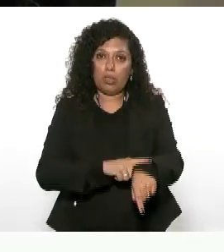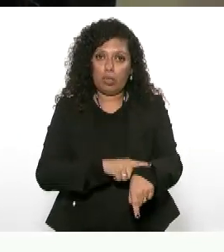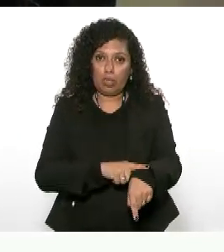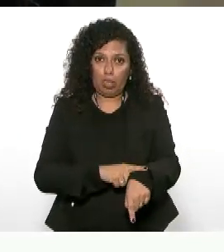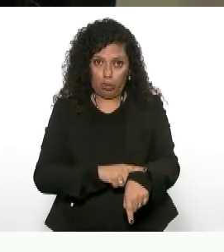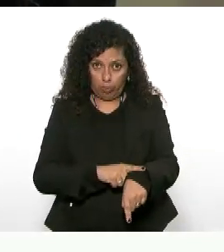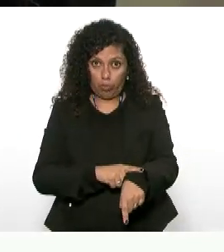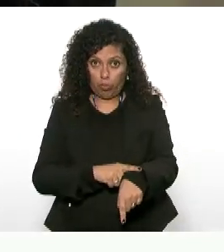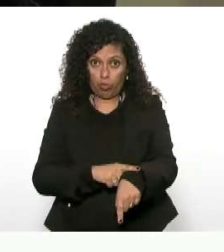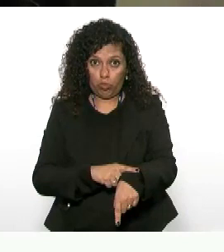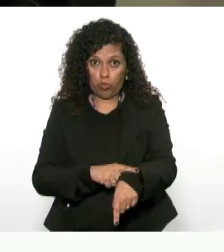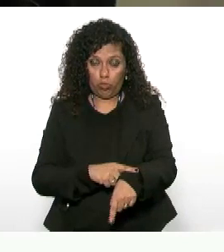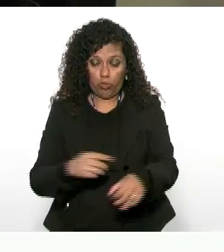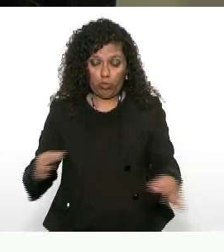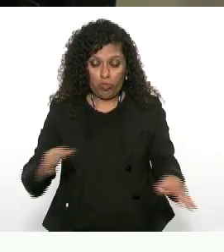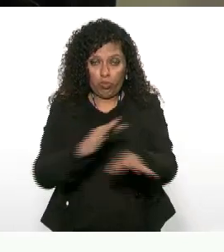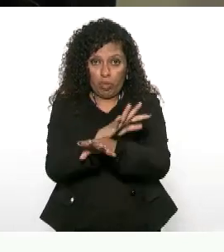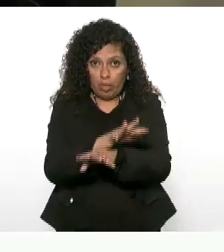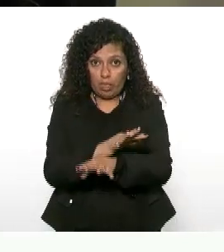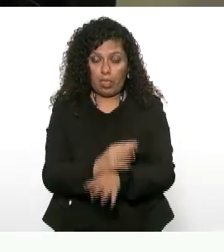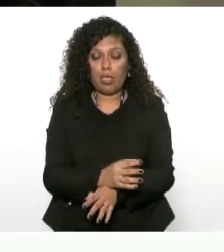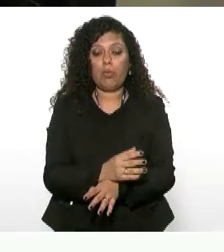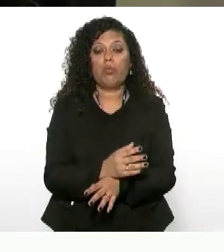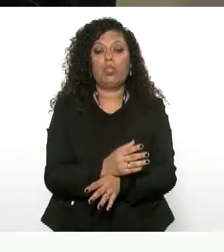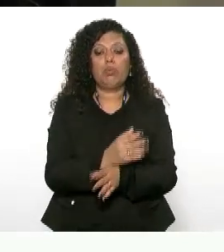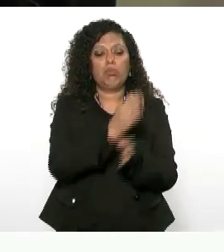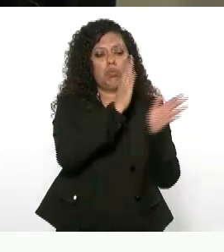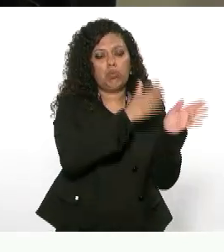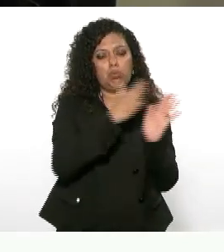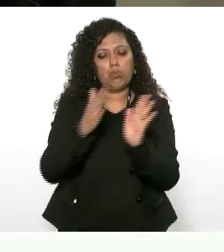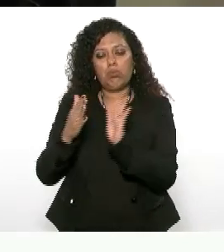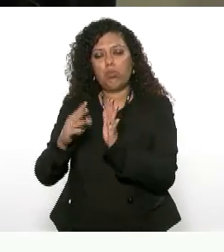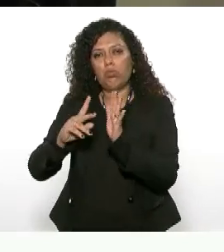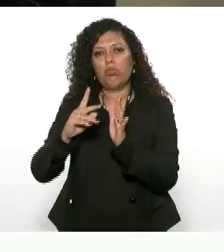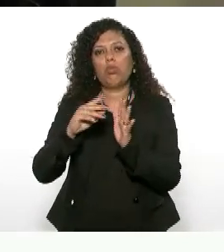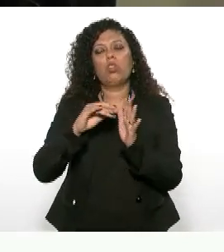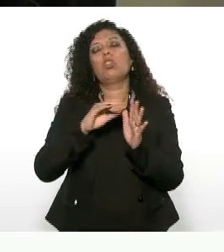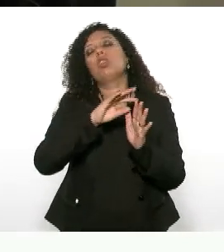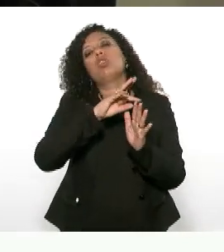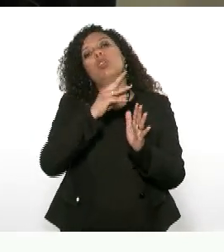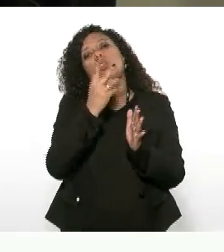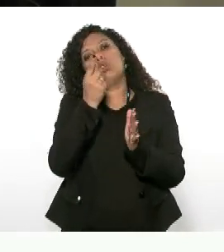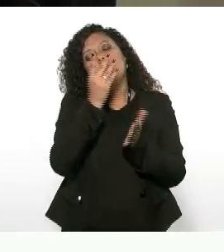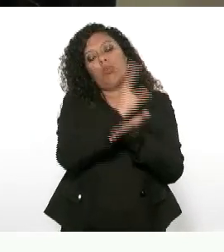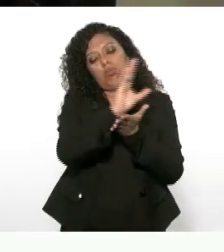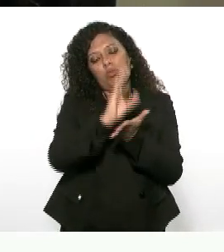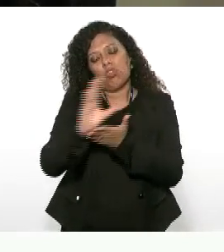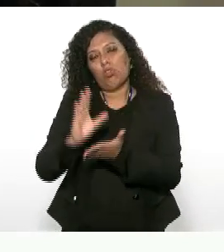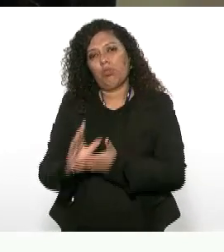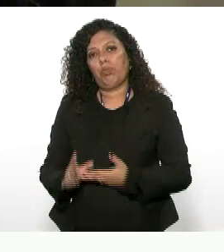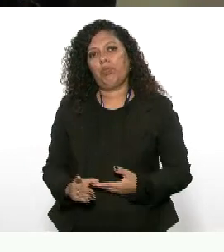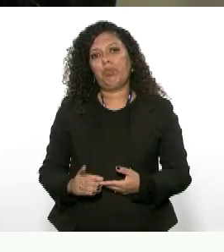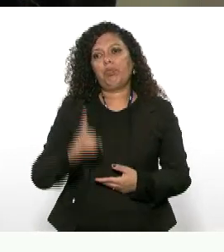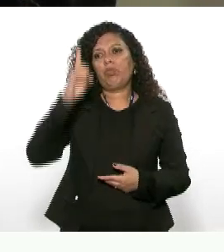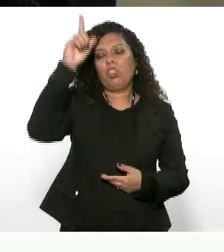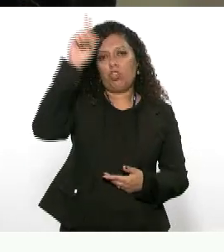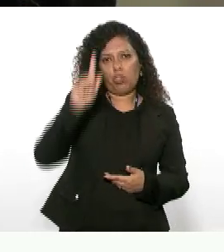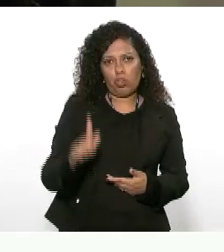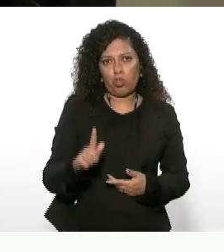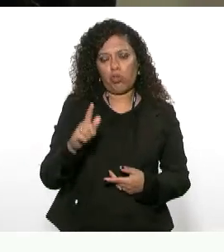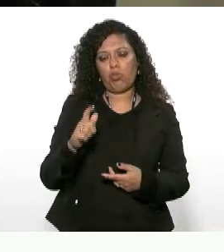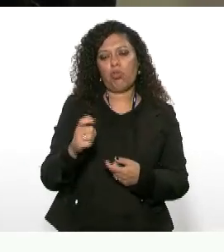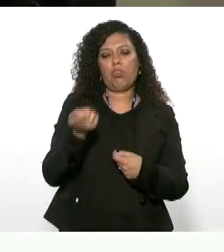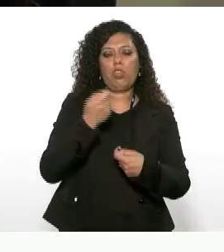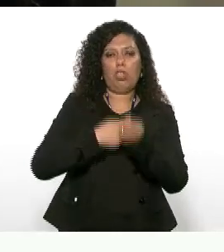fazer o repasse orçamentário do fundo. A diretoria de